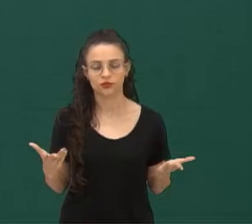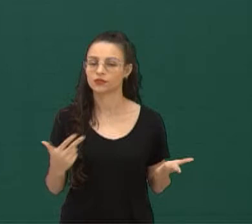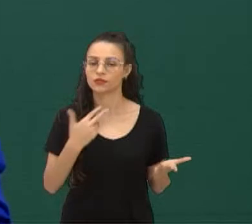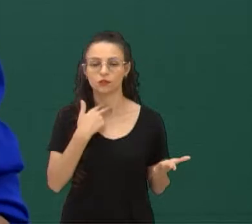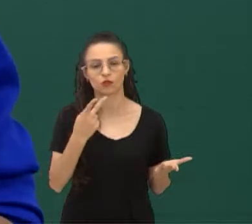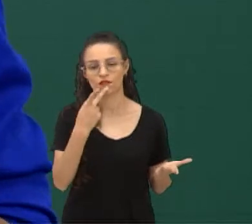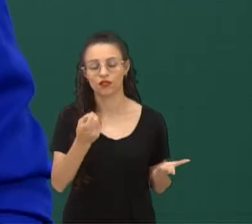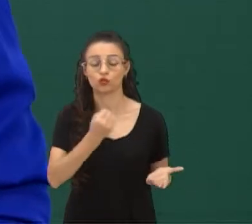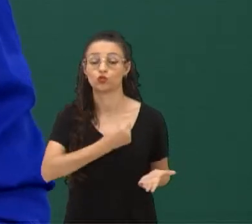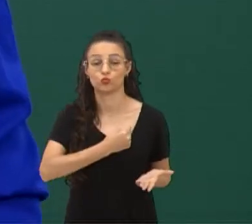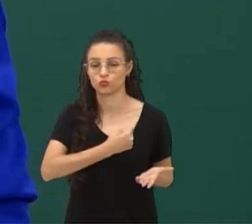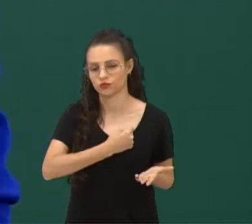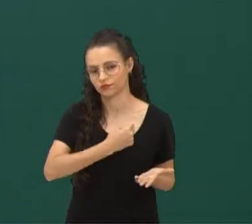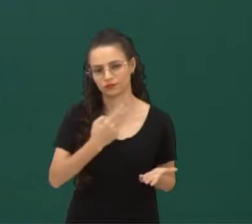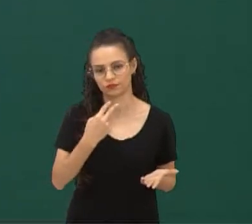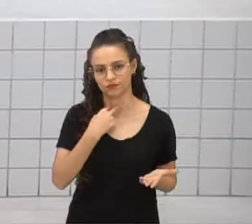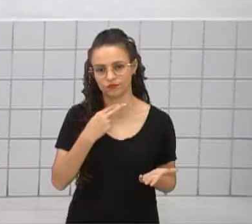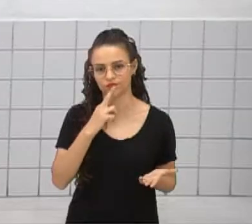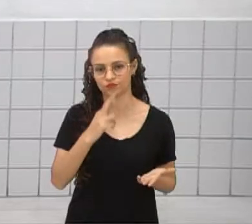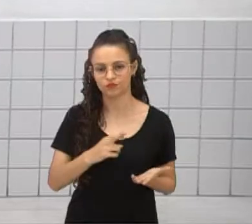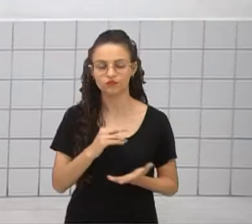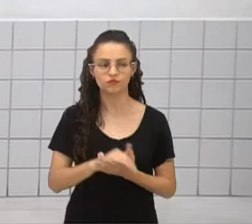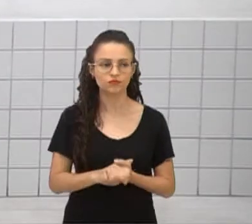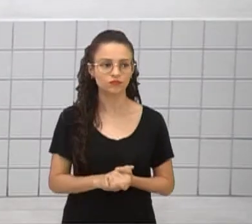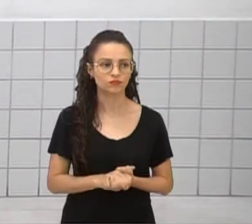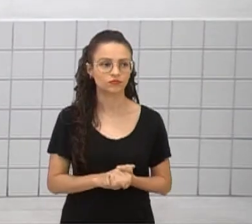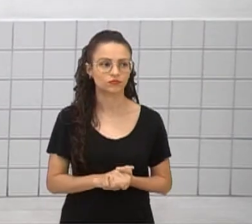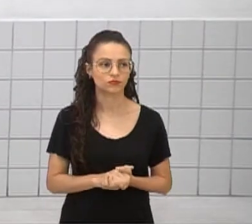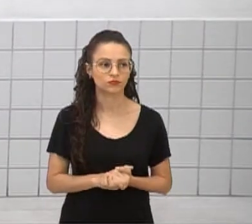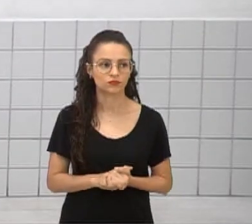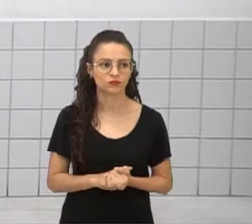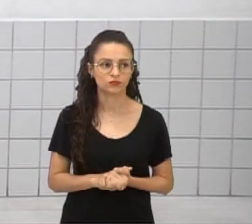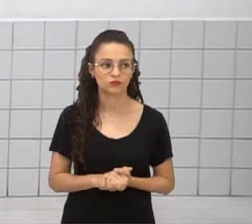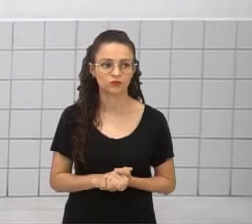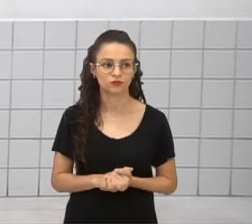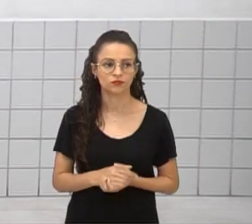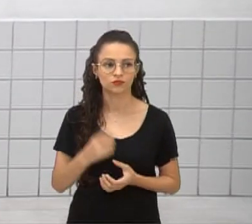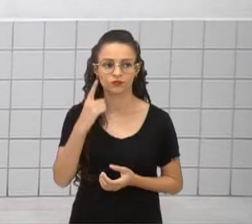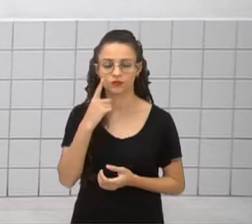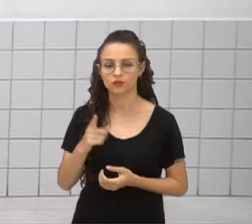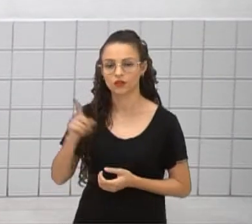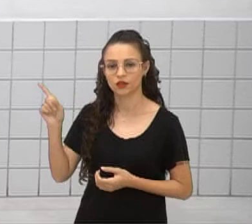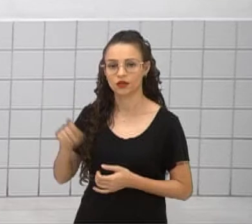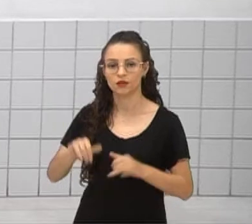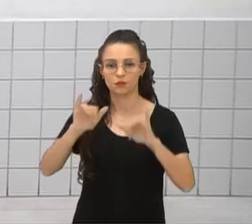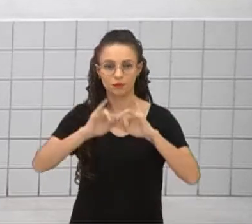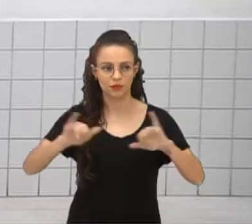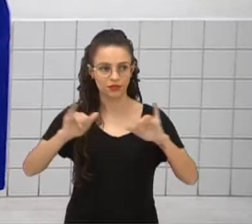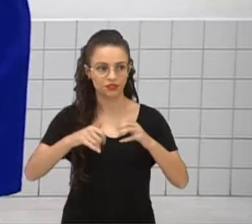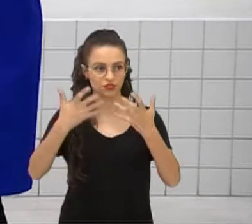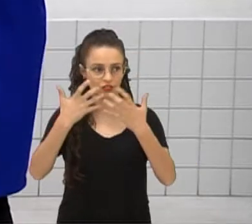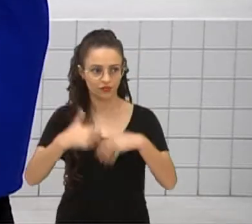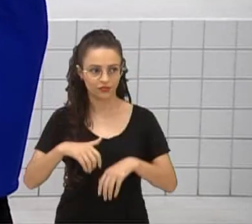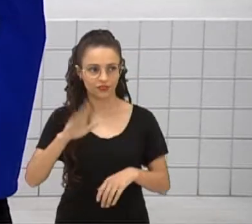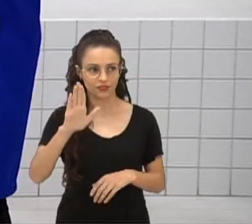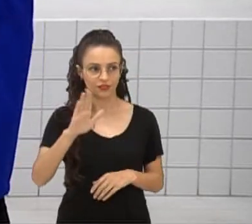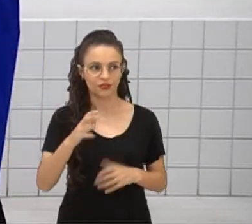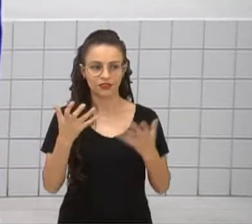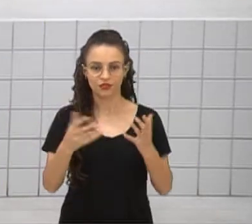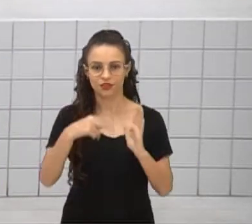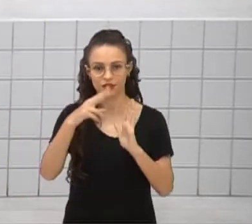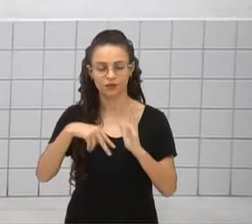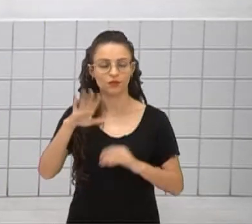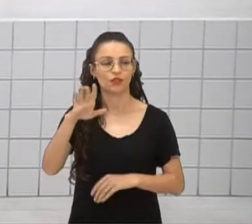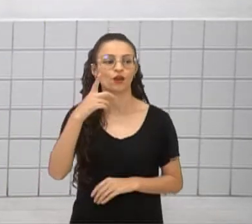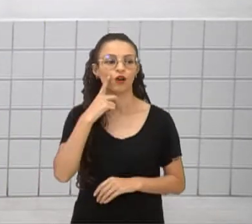não dá para você falar no meio aqui tá bom hein bom então é que nós temos aqui uma mensagem reflexiva no final daí a gente eu